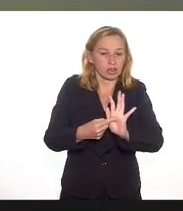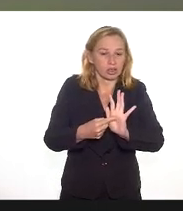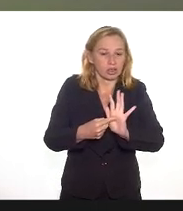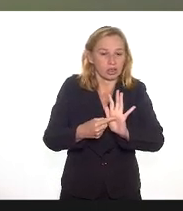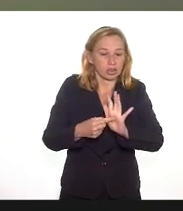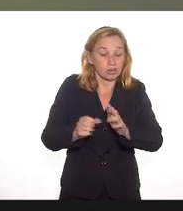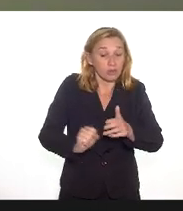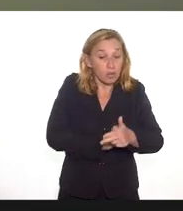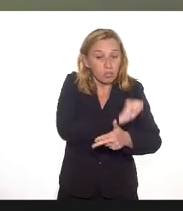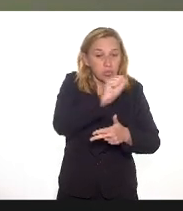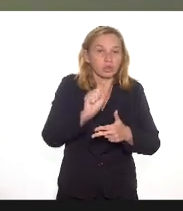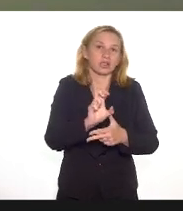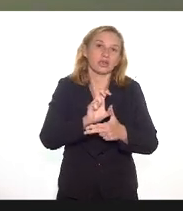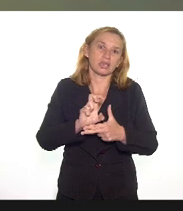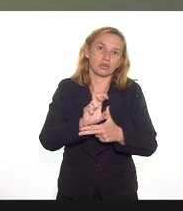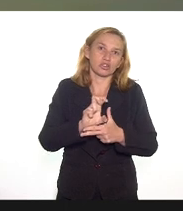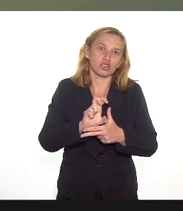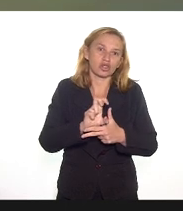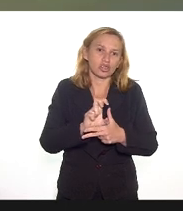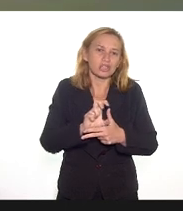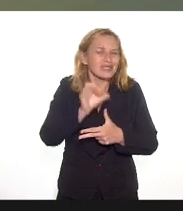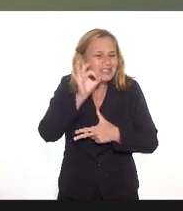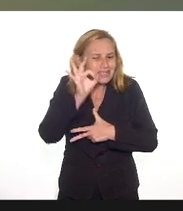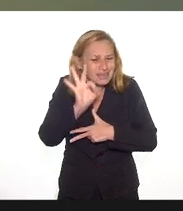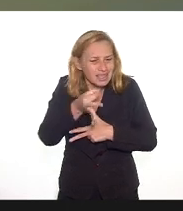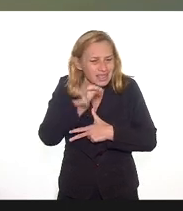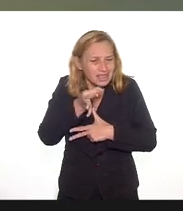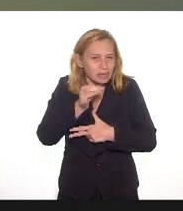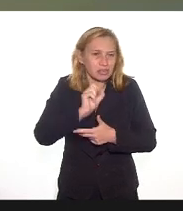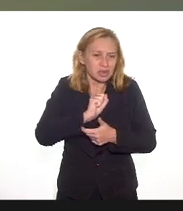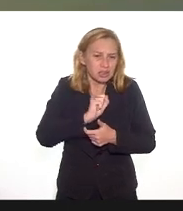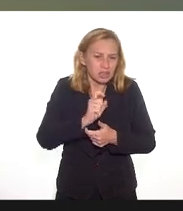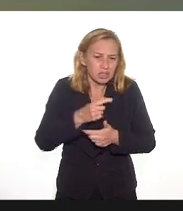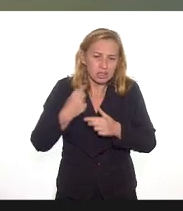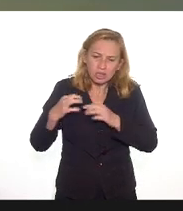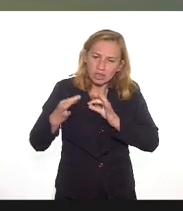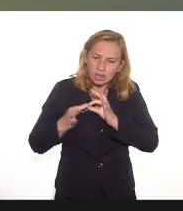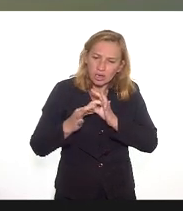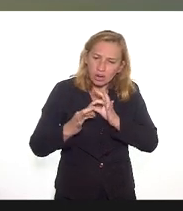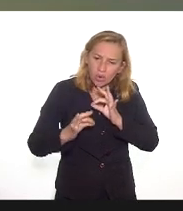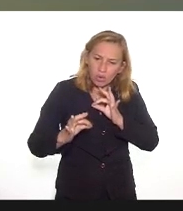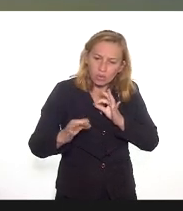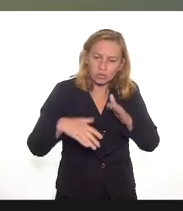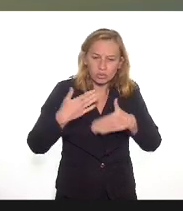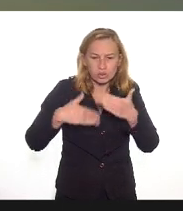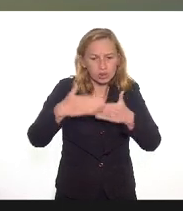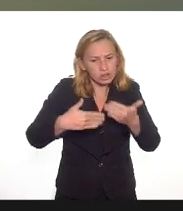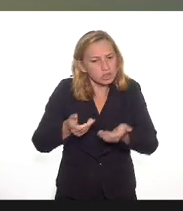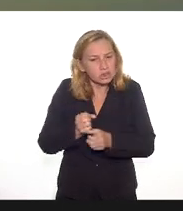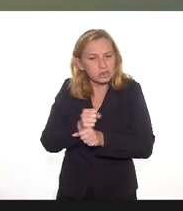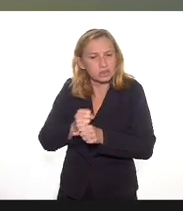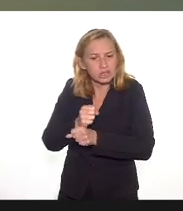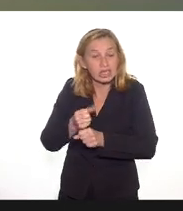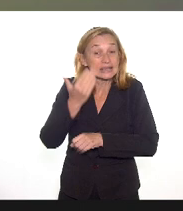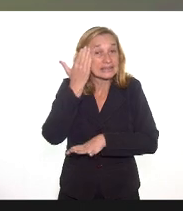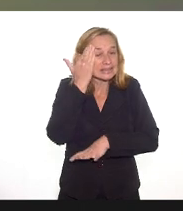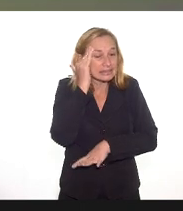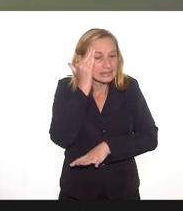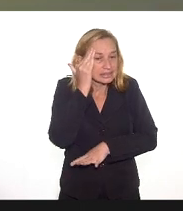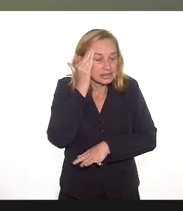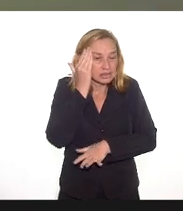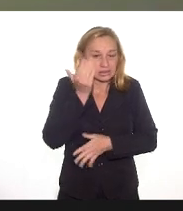Poder Executivo que, exatamente por termos ao longo dos anos o equívoco de entender que